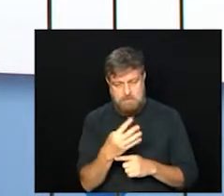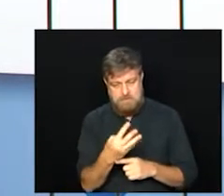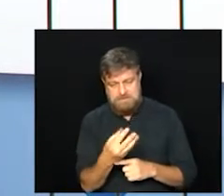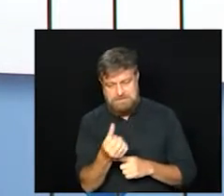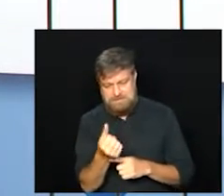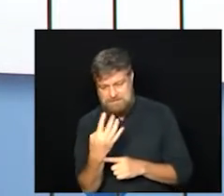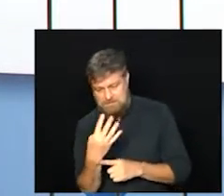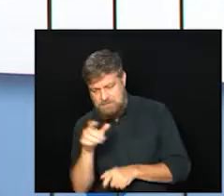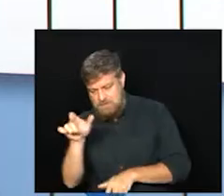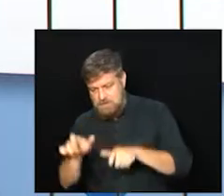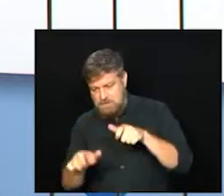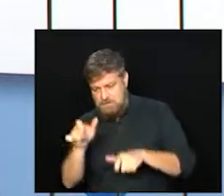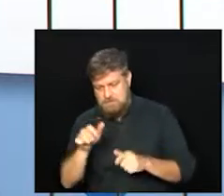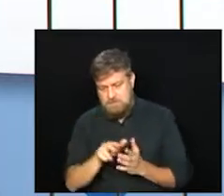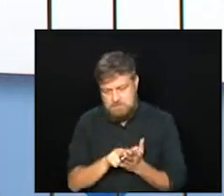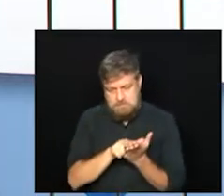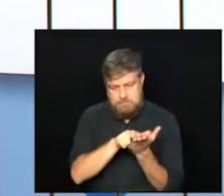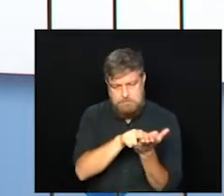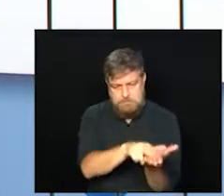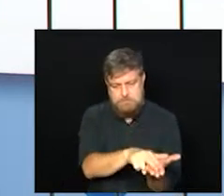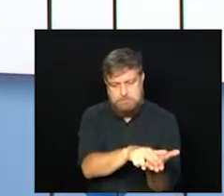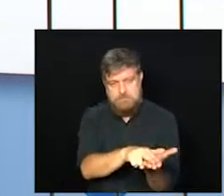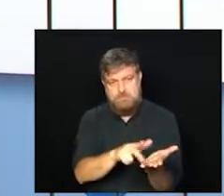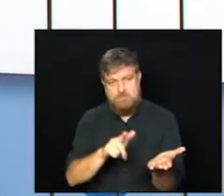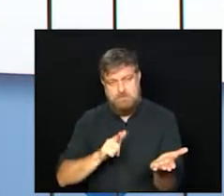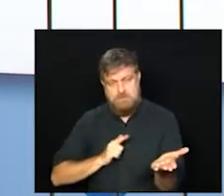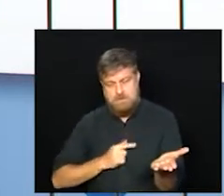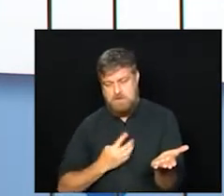8.464 pacientes estavam internados, dos quais